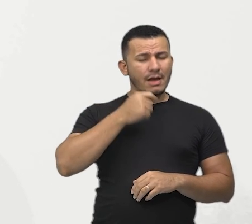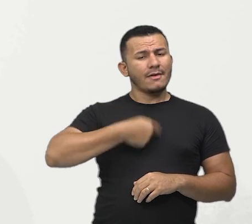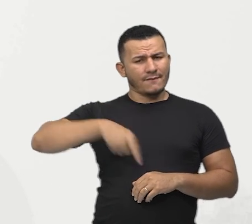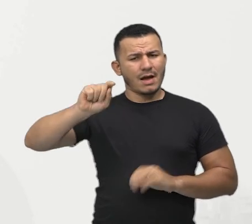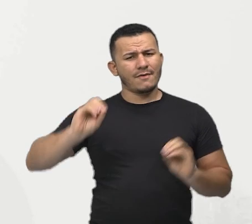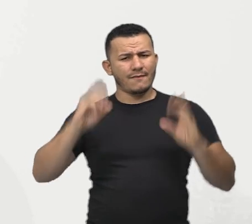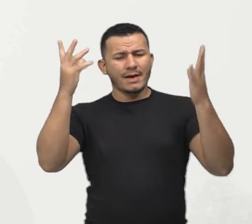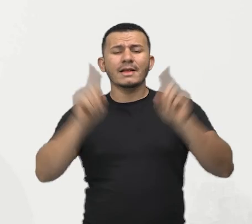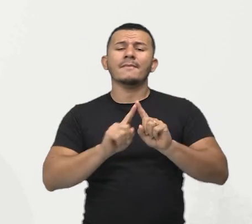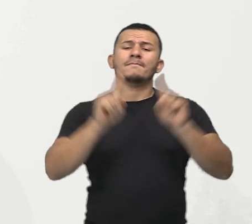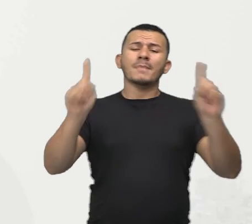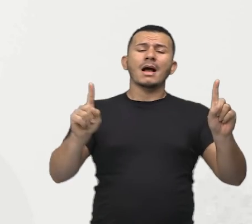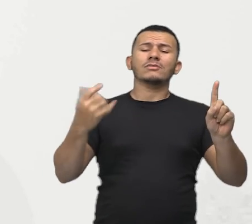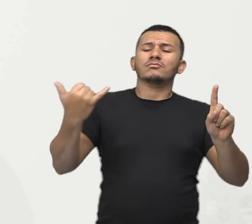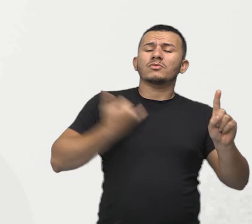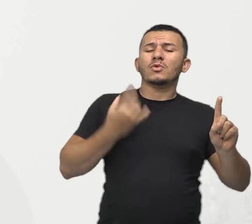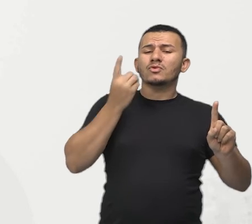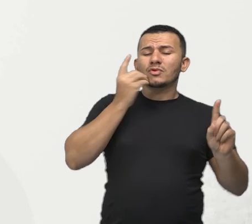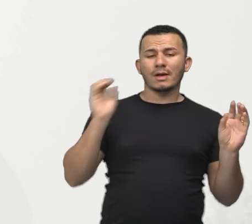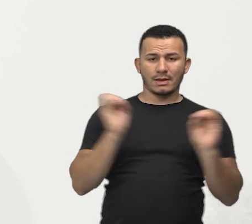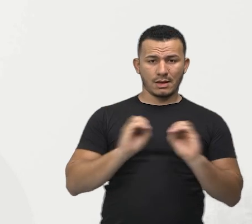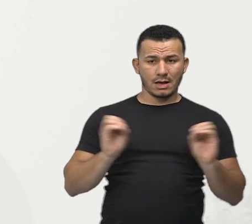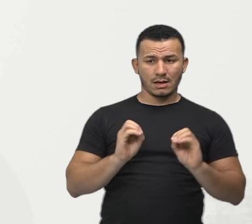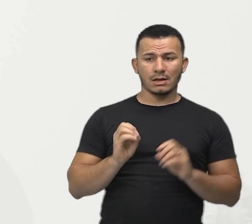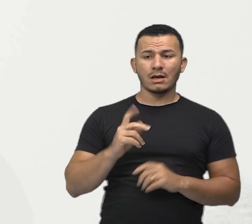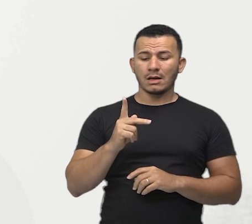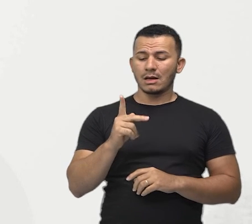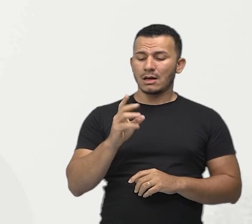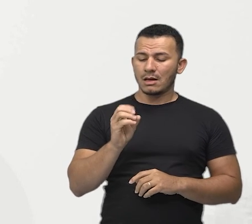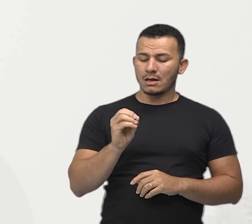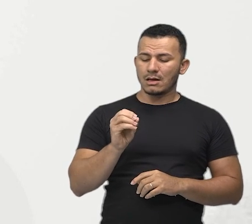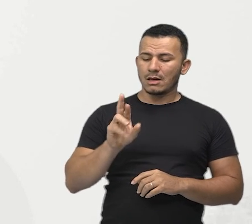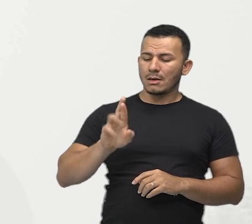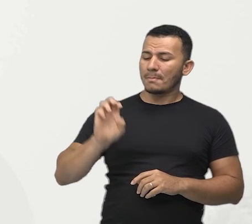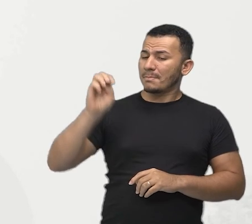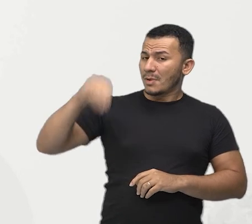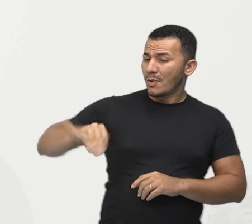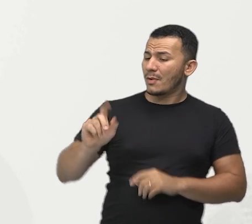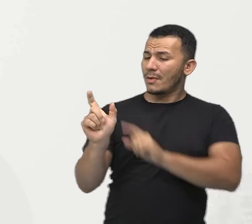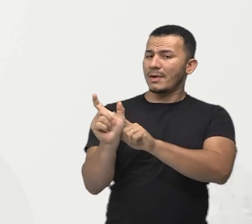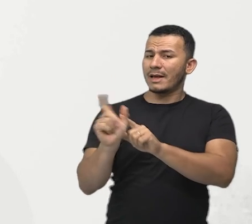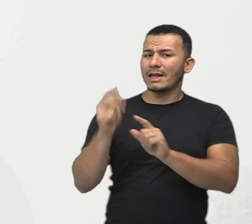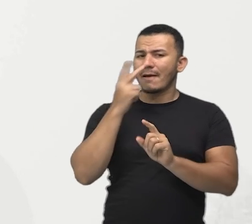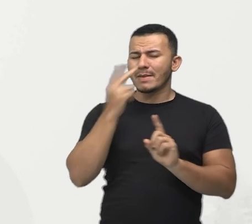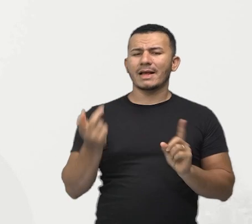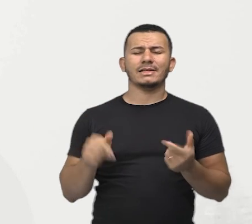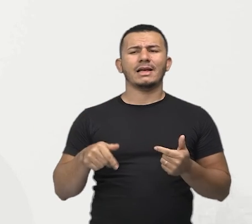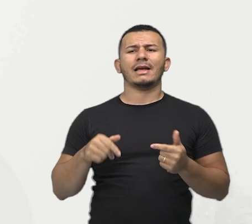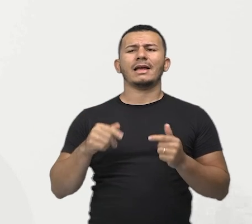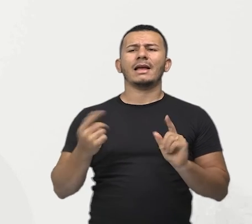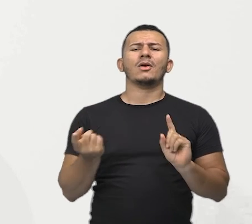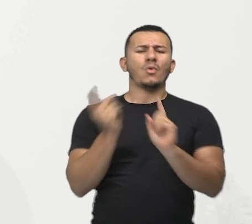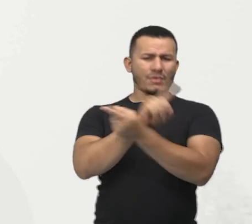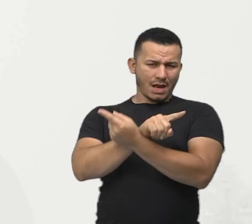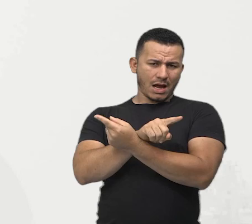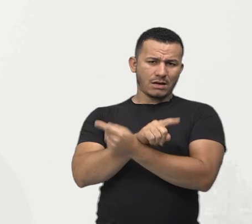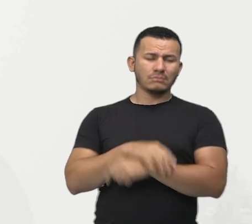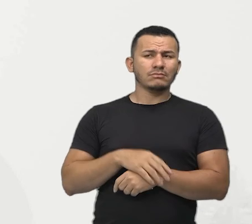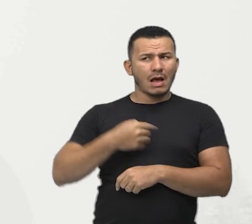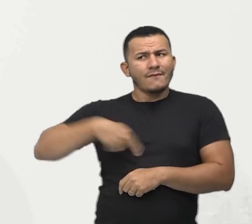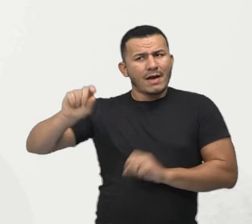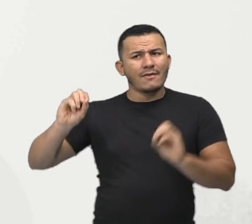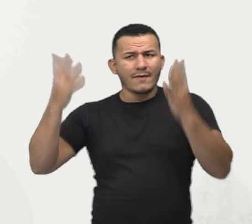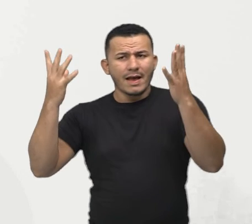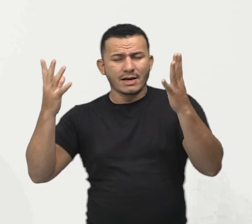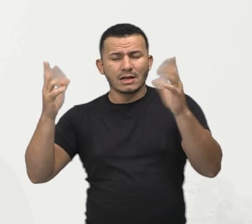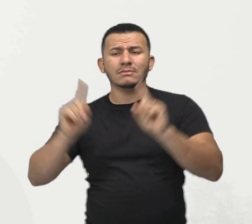à festa, porém não especificou o dia. Olha só, porém traz essa ideia de contraste, de adversidade. A Maria